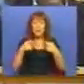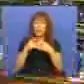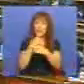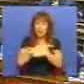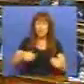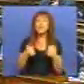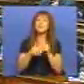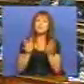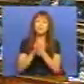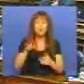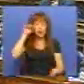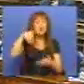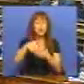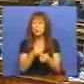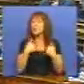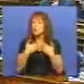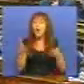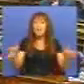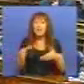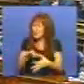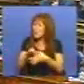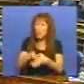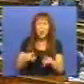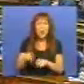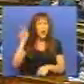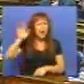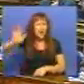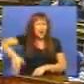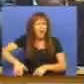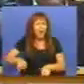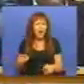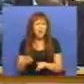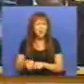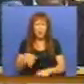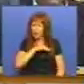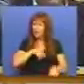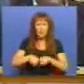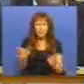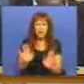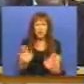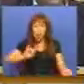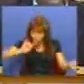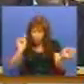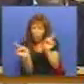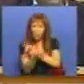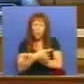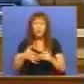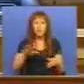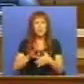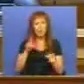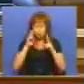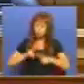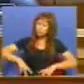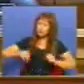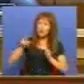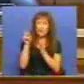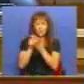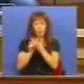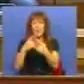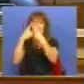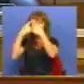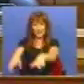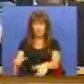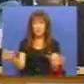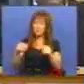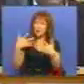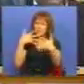essas soluções. Isso não é colaborar com a desqualificação dos deputados, pelo contrário, é encontrar um registro diferente,